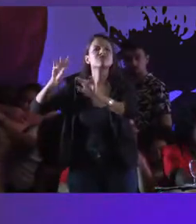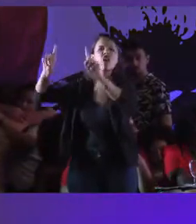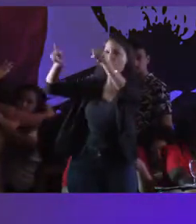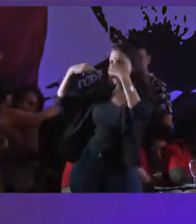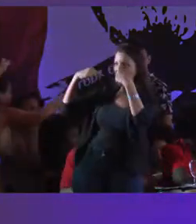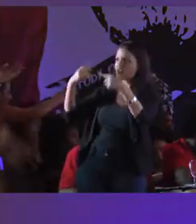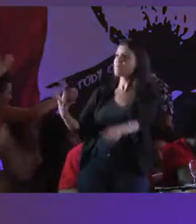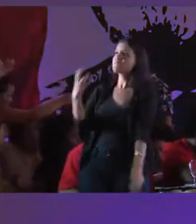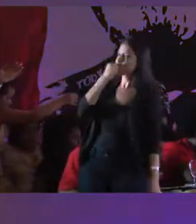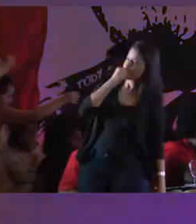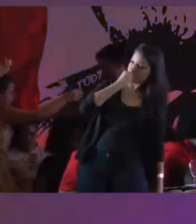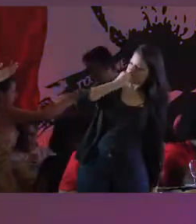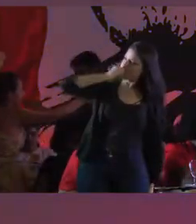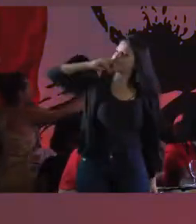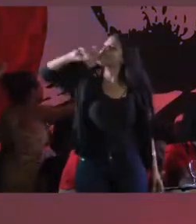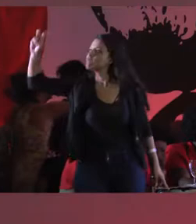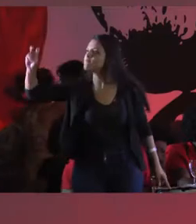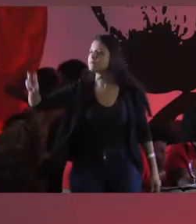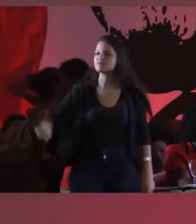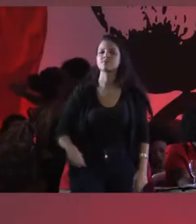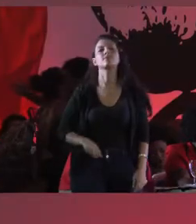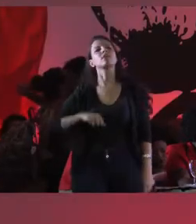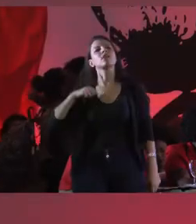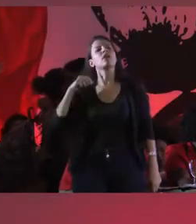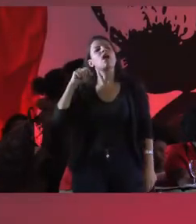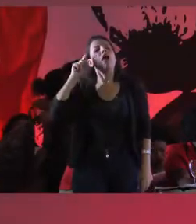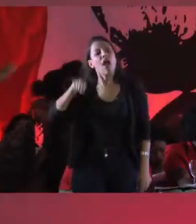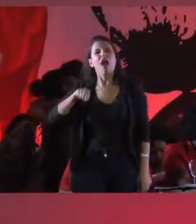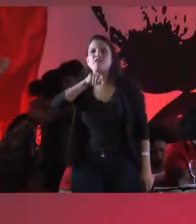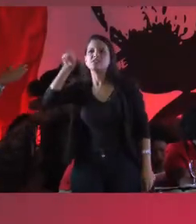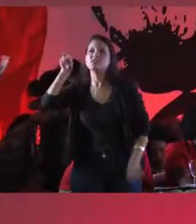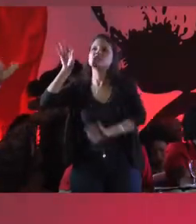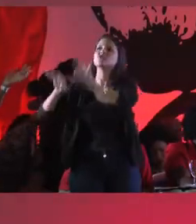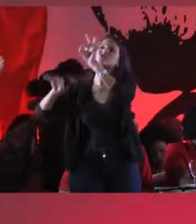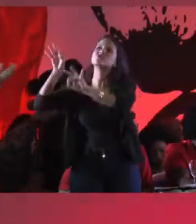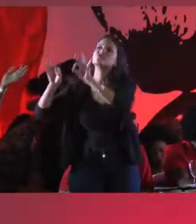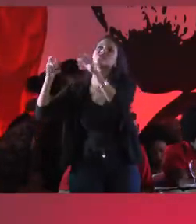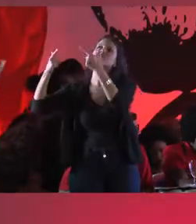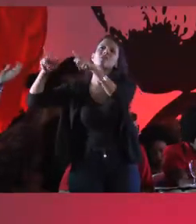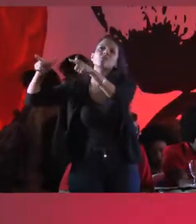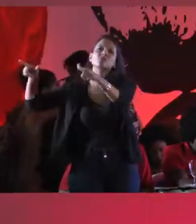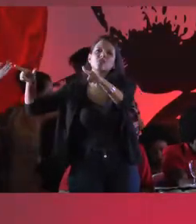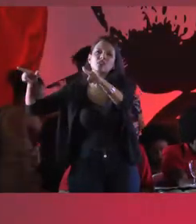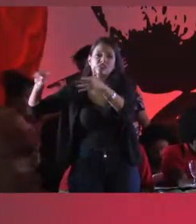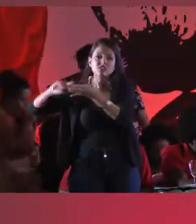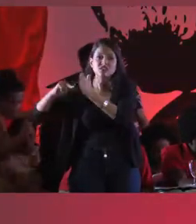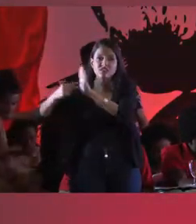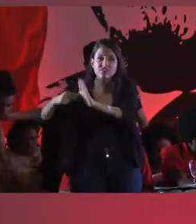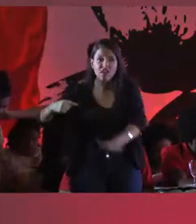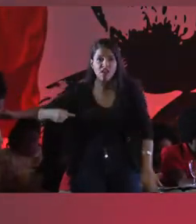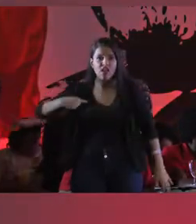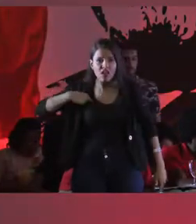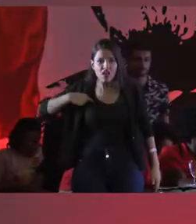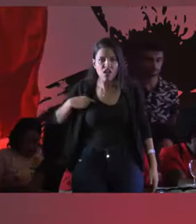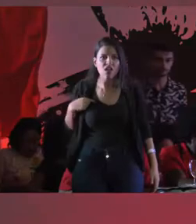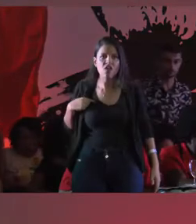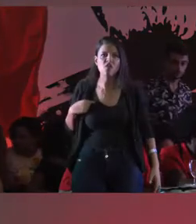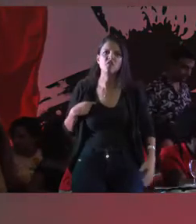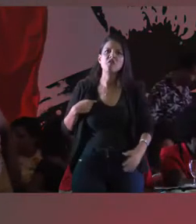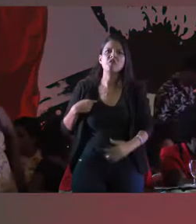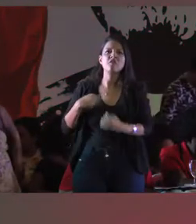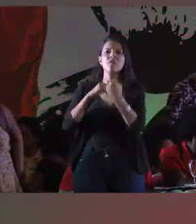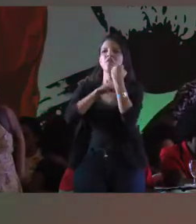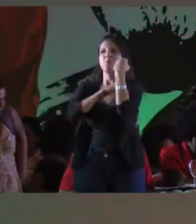calar a nossa voz. A injustiça de vocês não vai tirar a nossa